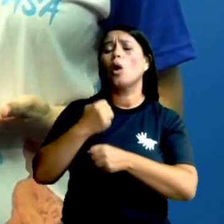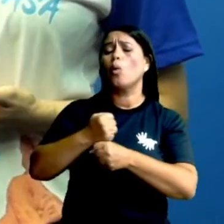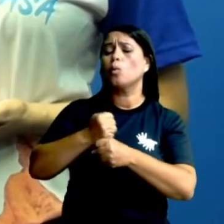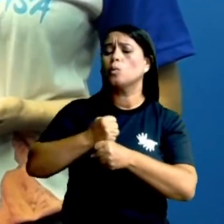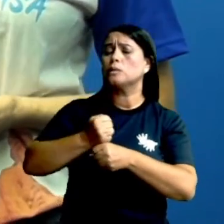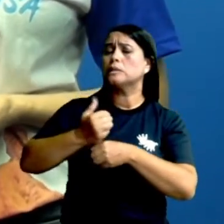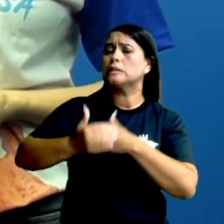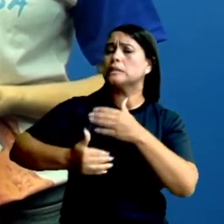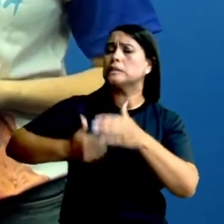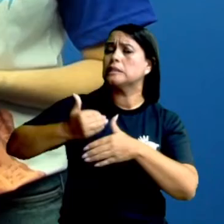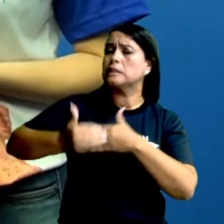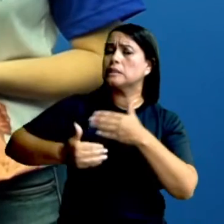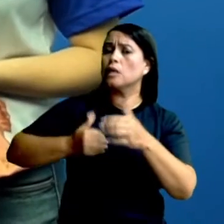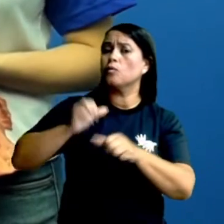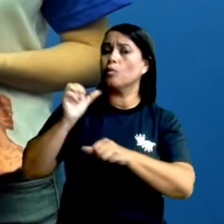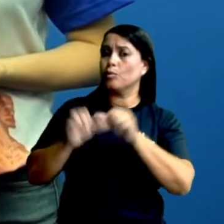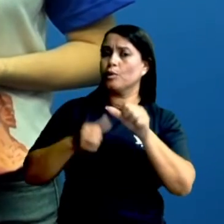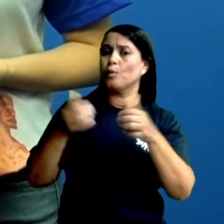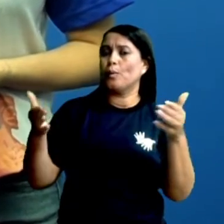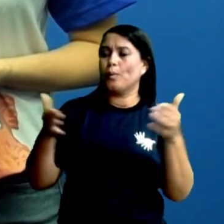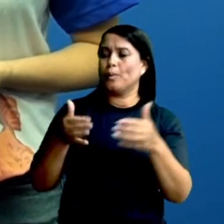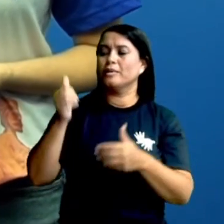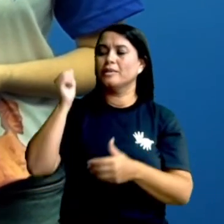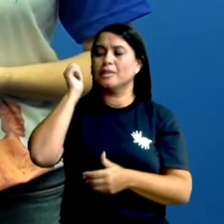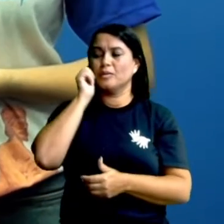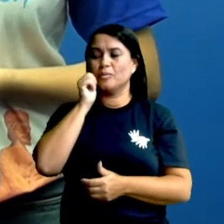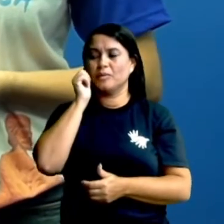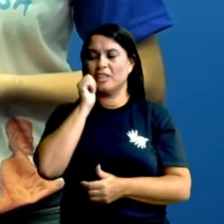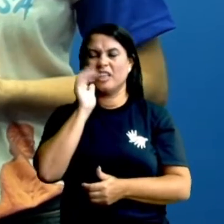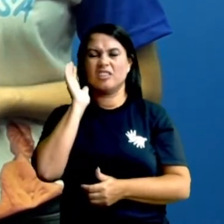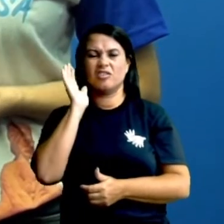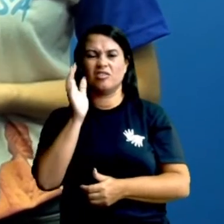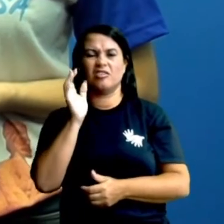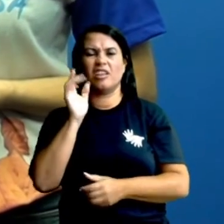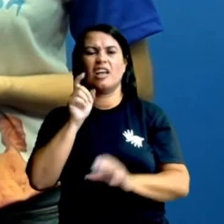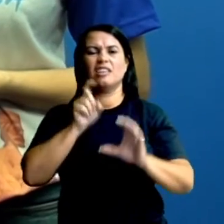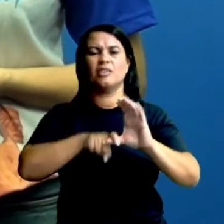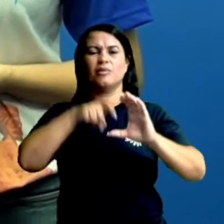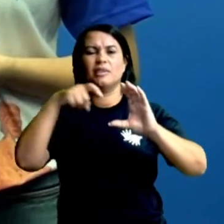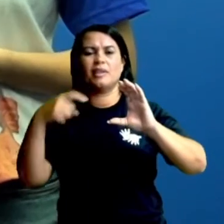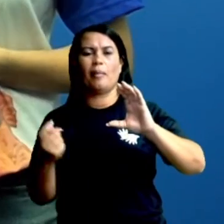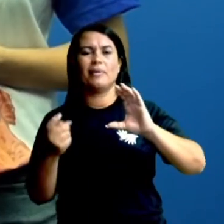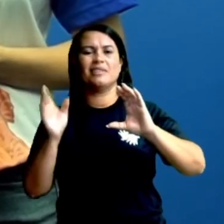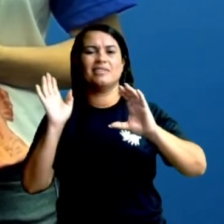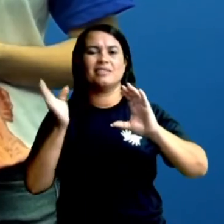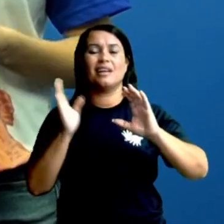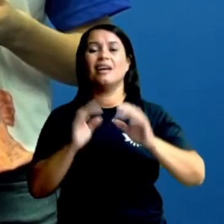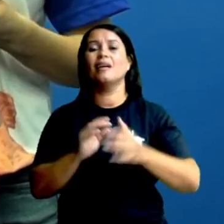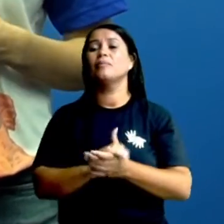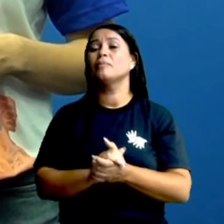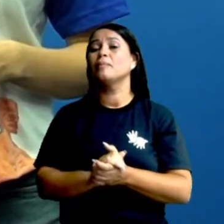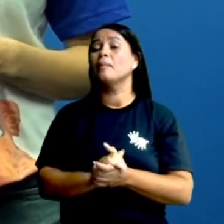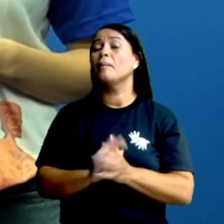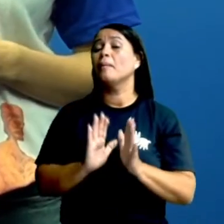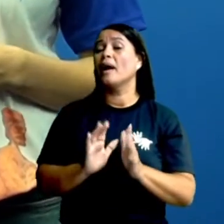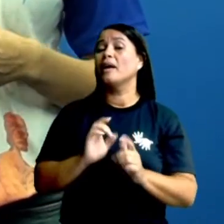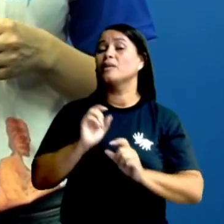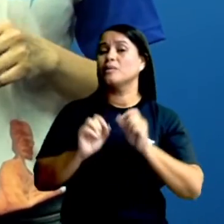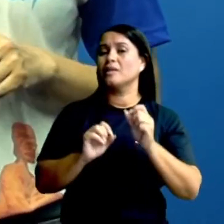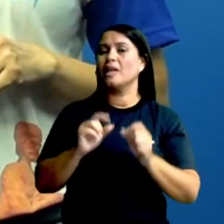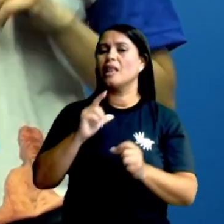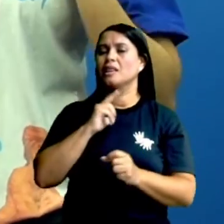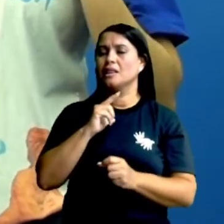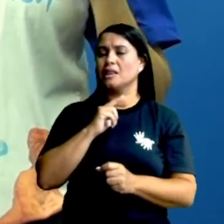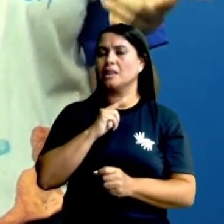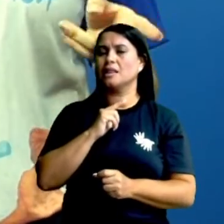foi mudando isso. E hoje as mulheres já são mais independentes, tá? Mas ainda há